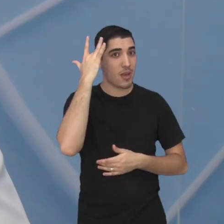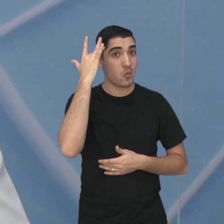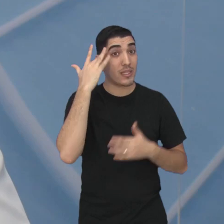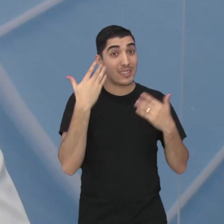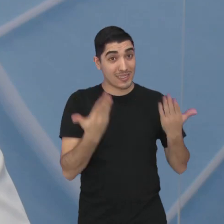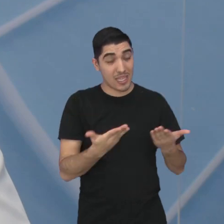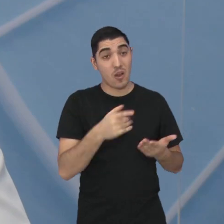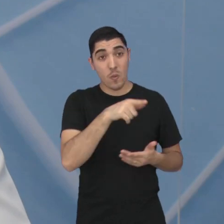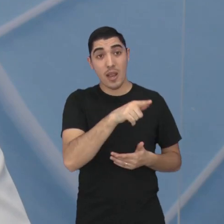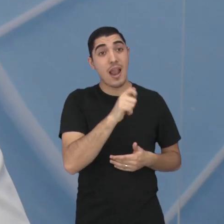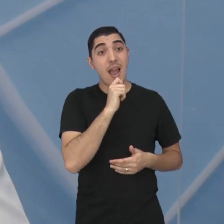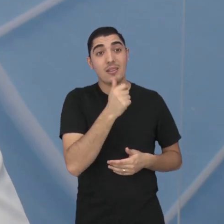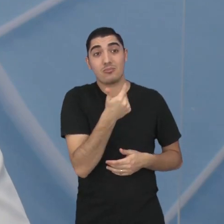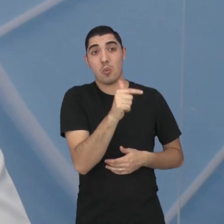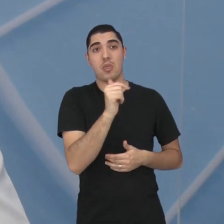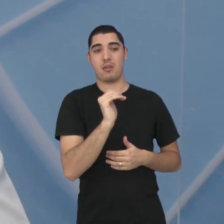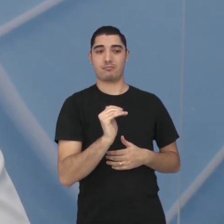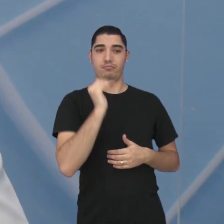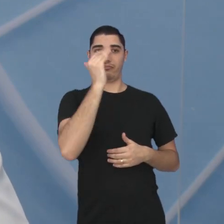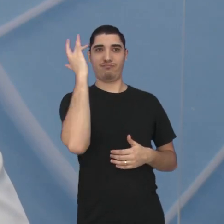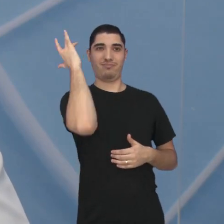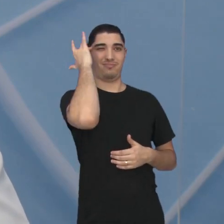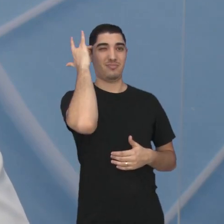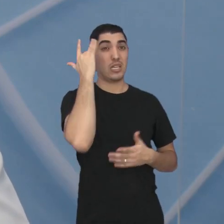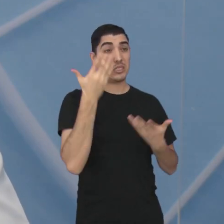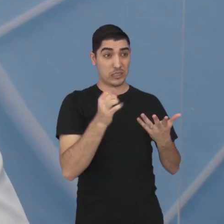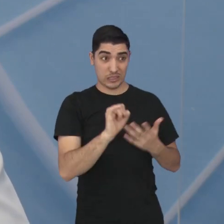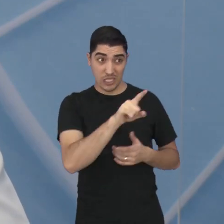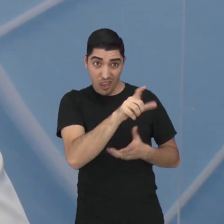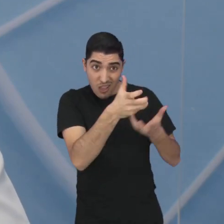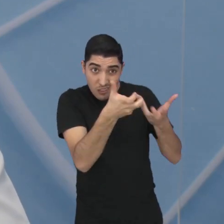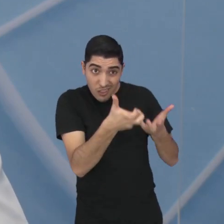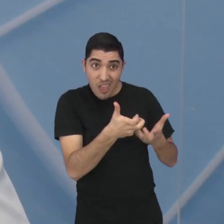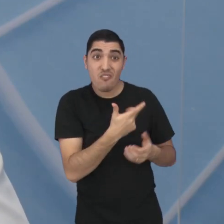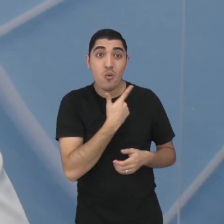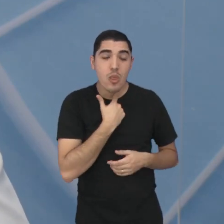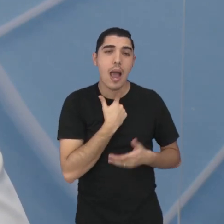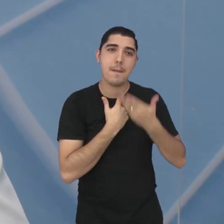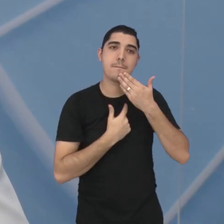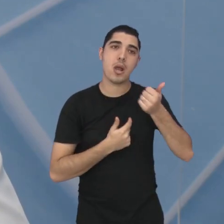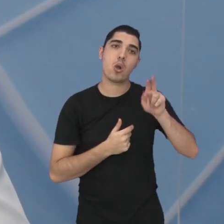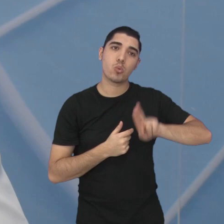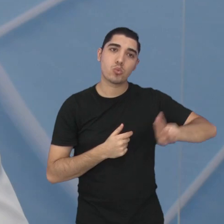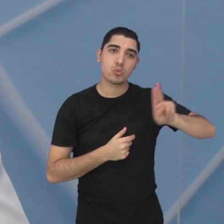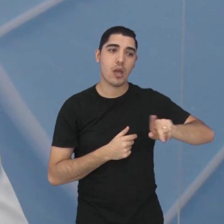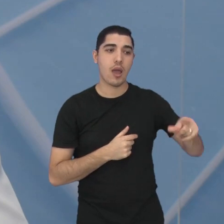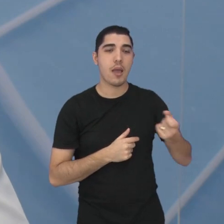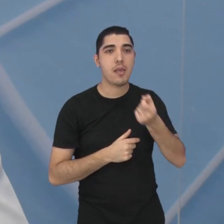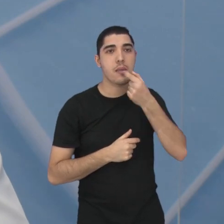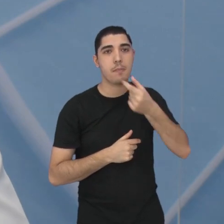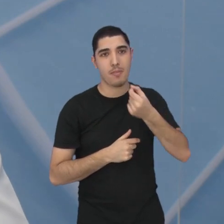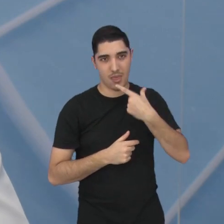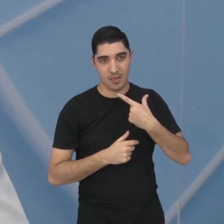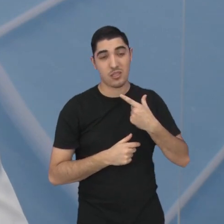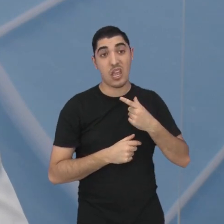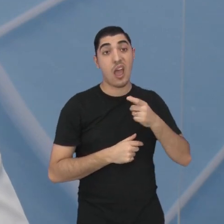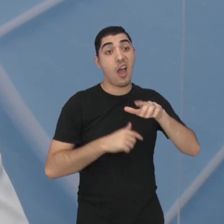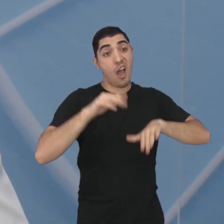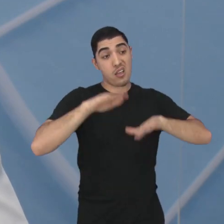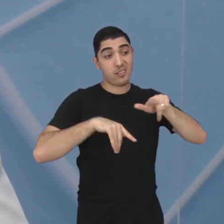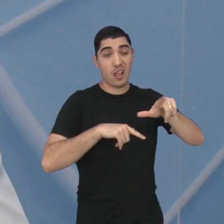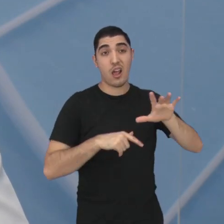esse método, né, se escolhe geralmente quando você vai ver, se escolhe a pílula, né? E muitas vezes esquece de tomar e